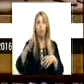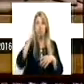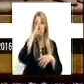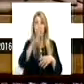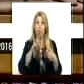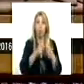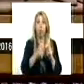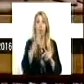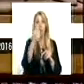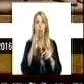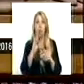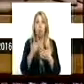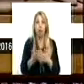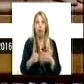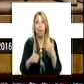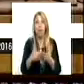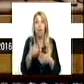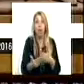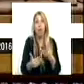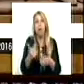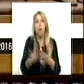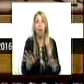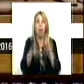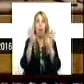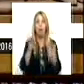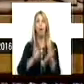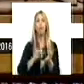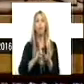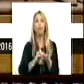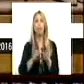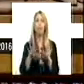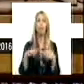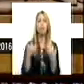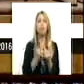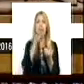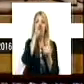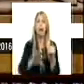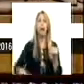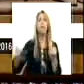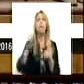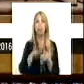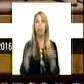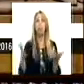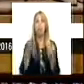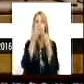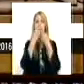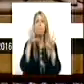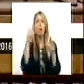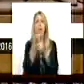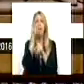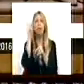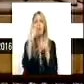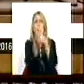outros, como o envelhecimento e o empobrecimento social e ambiental, com uma acentuada perda de biodiversidade